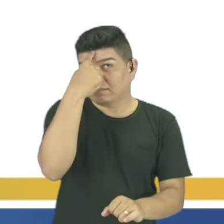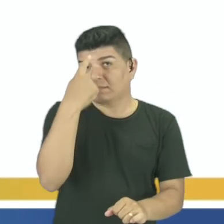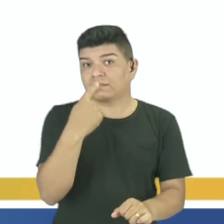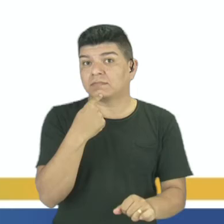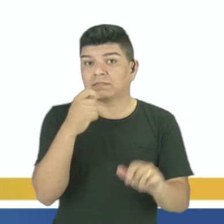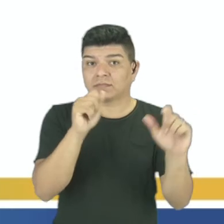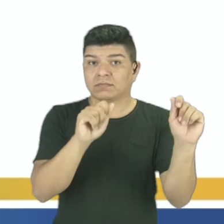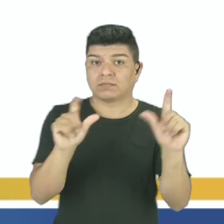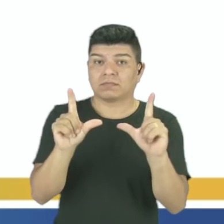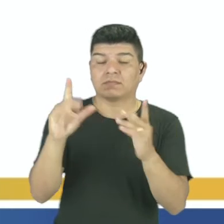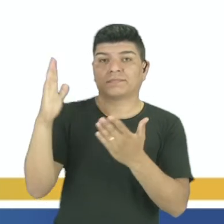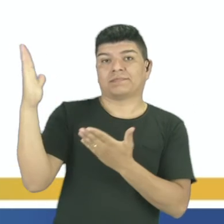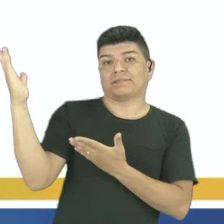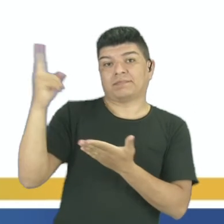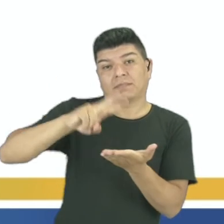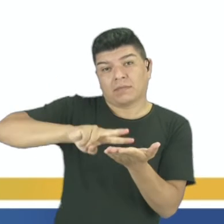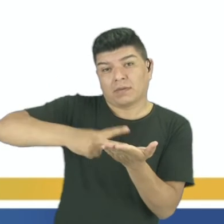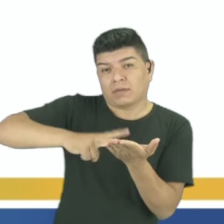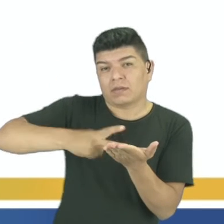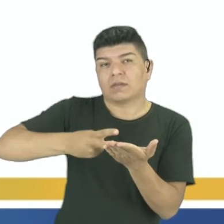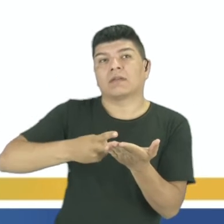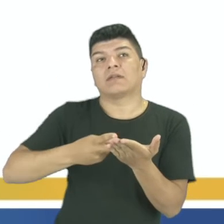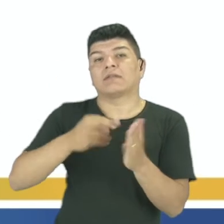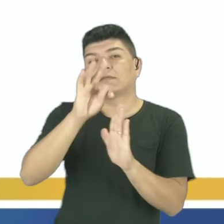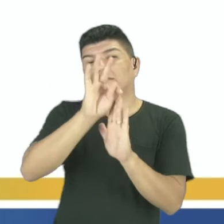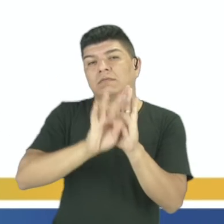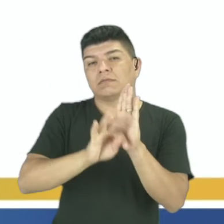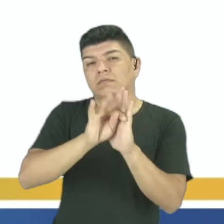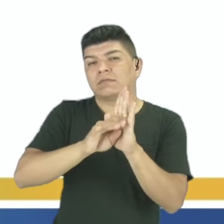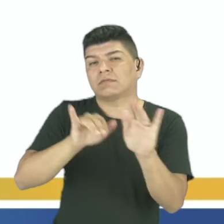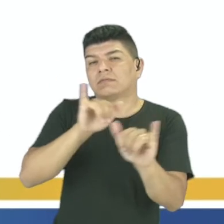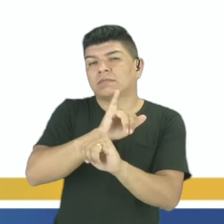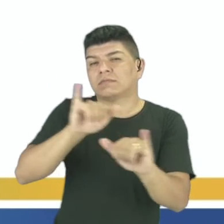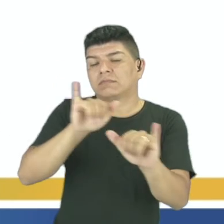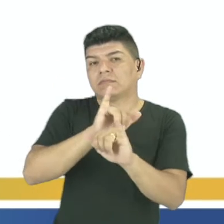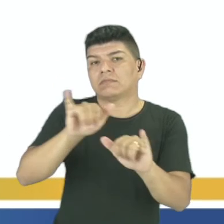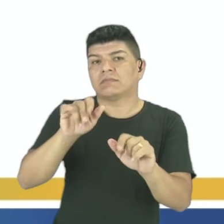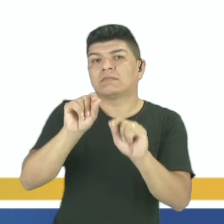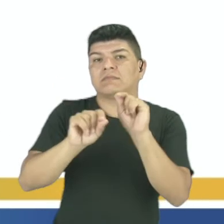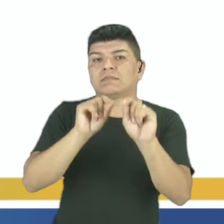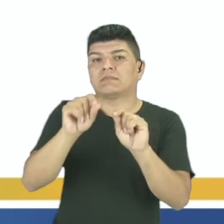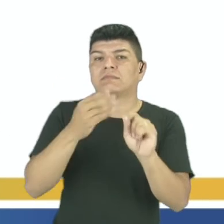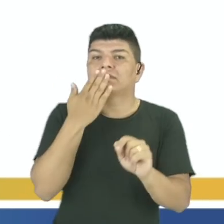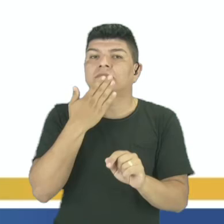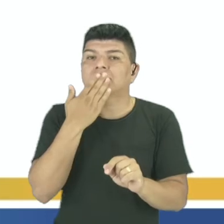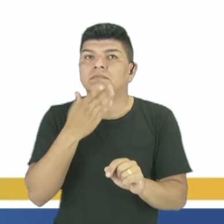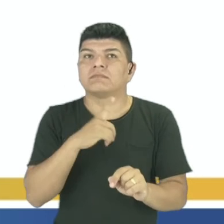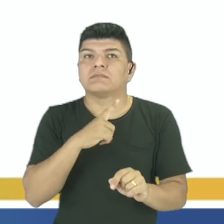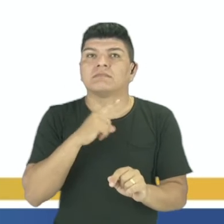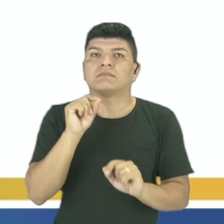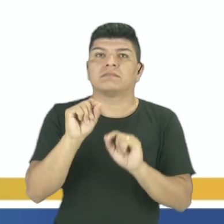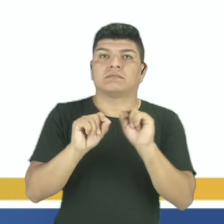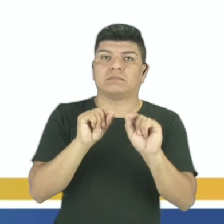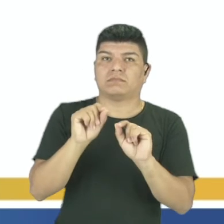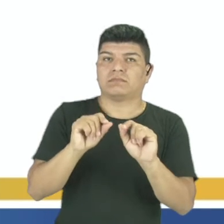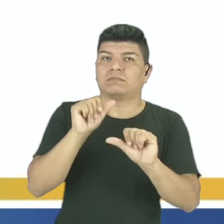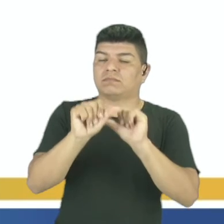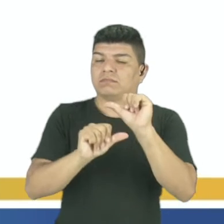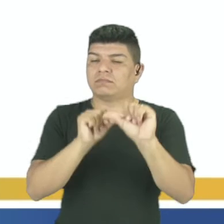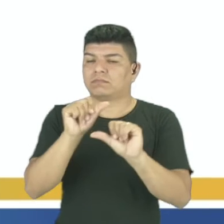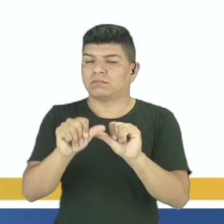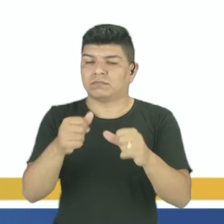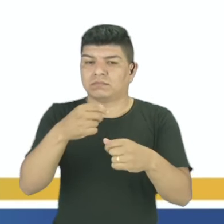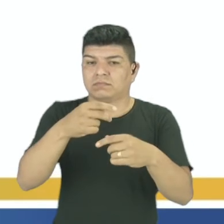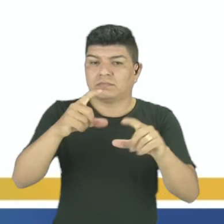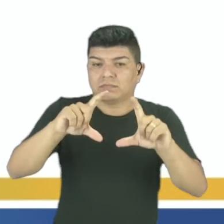e interprete. O texto é uma propaganda de um adoçante que tem o seguinte mote: mude sua